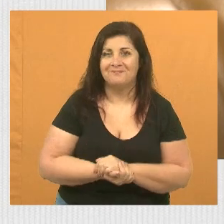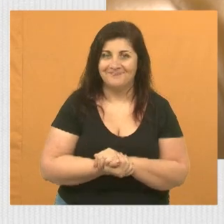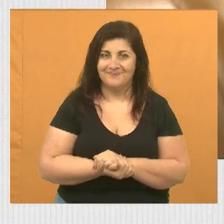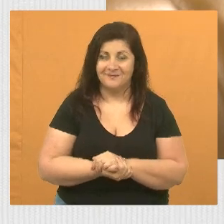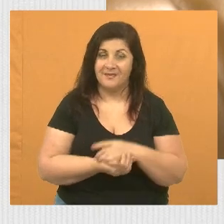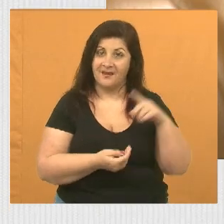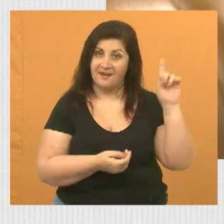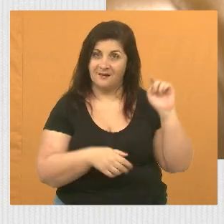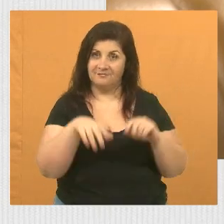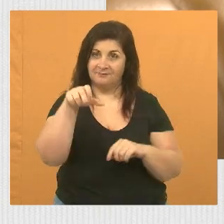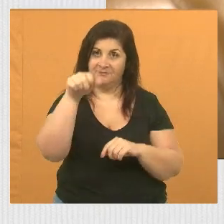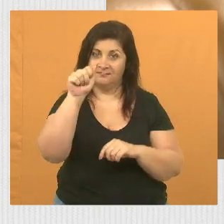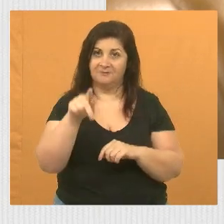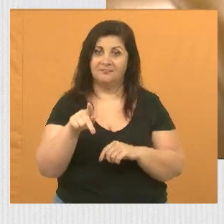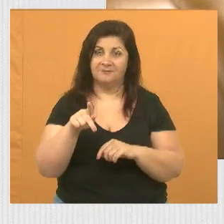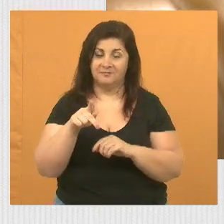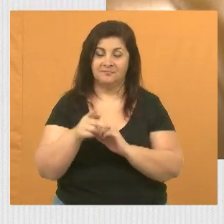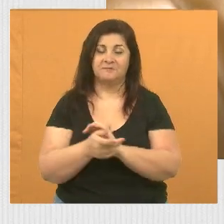como aposentada,